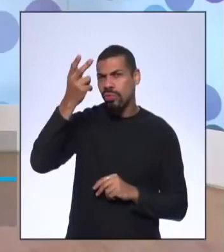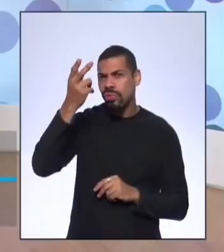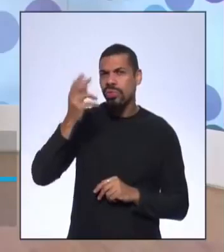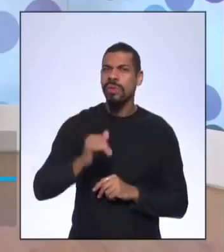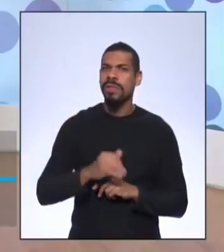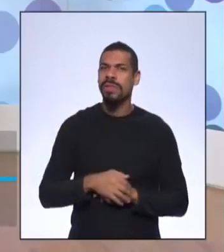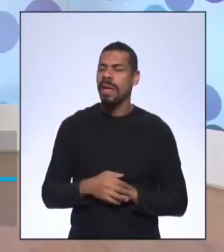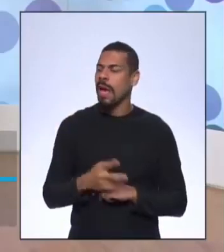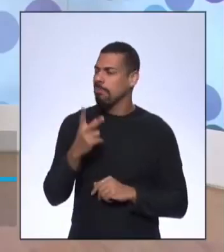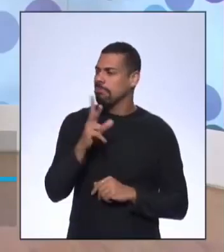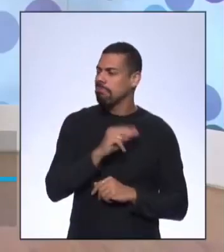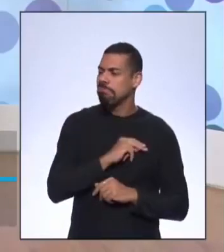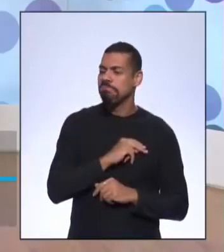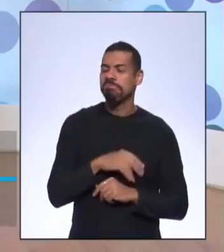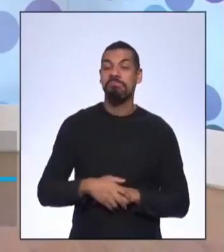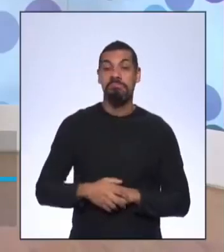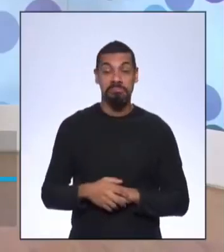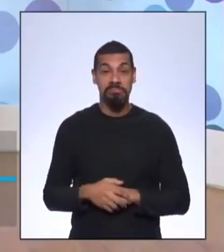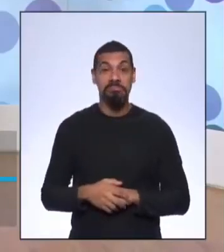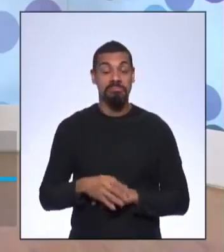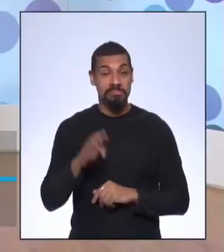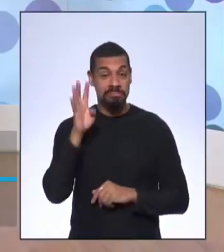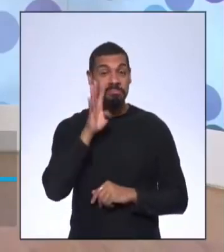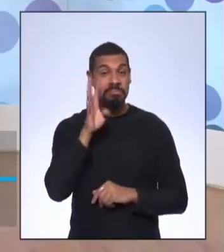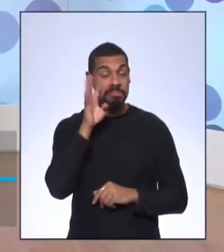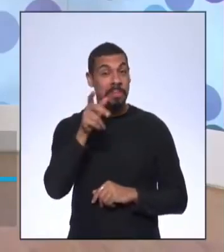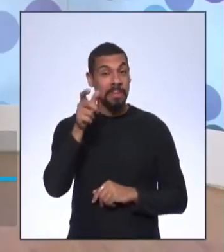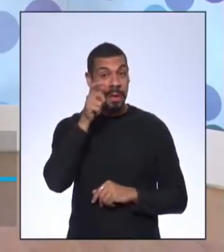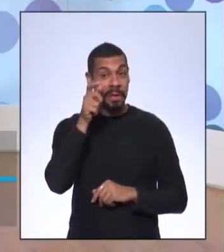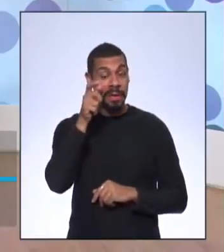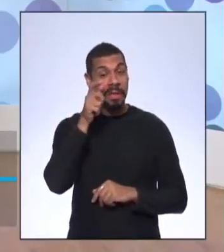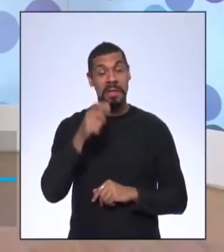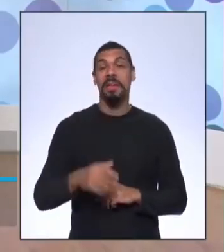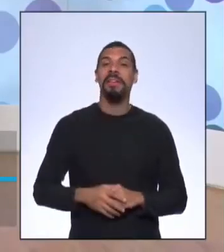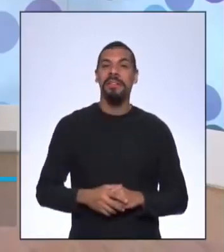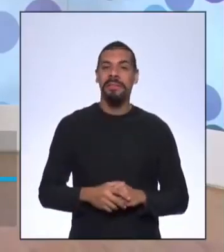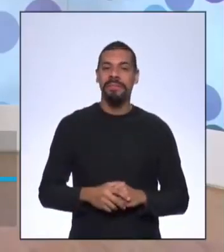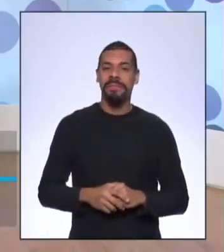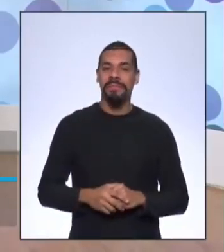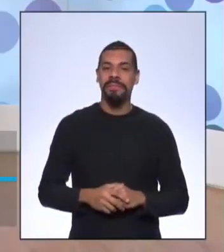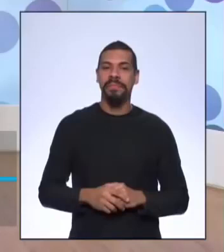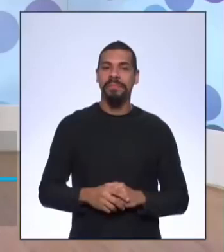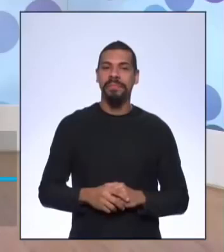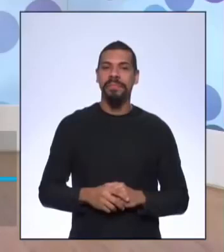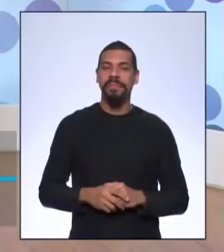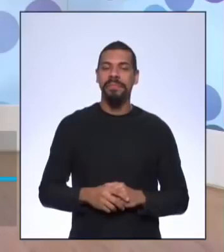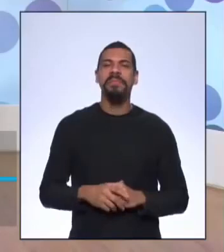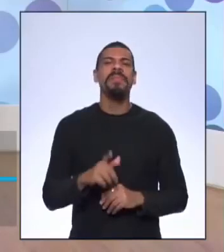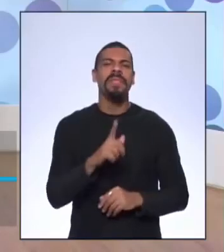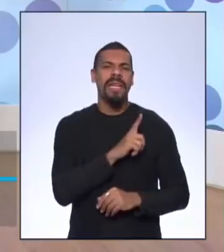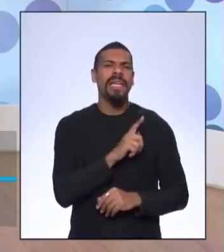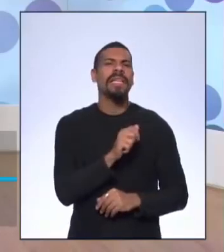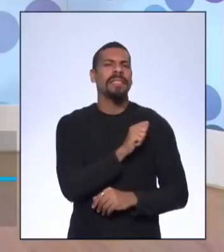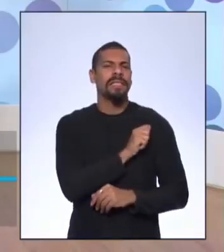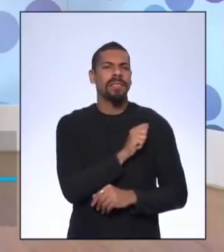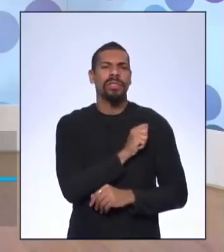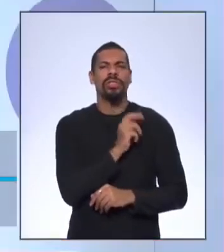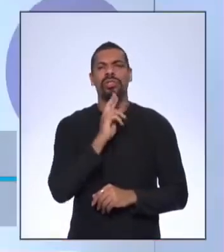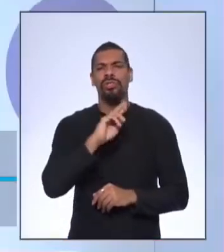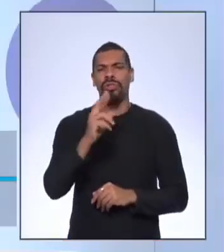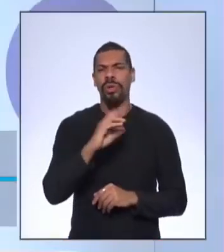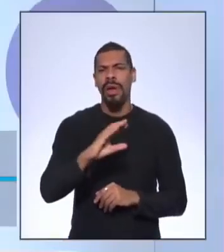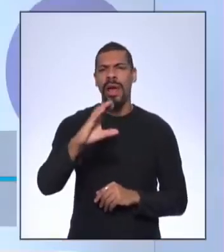falar. É isso que está me chamando a atenção, eu estou achando muito legal isso. Então, a gente tem